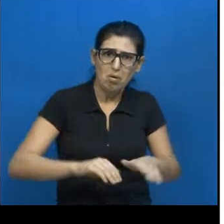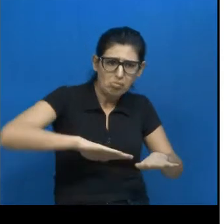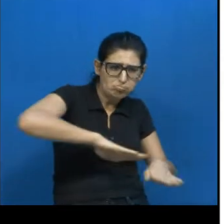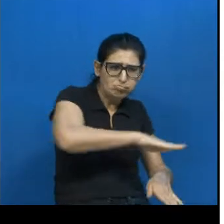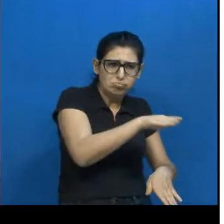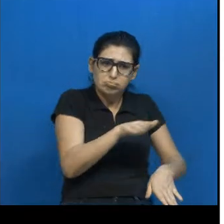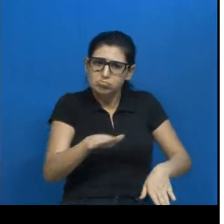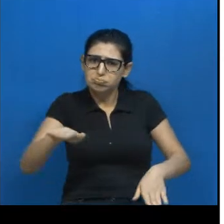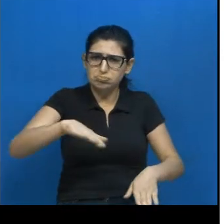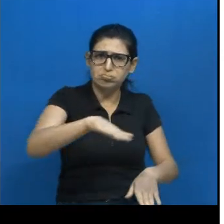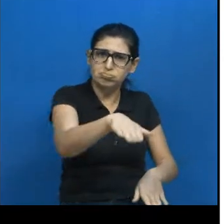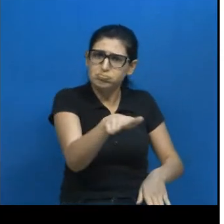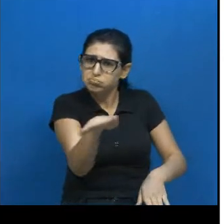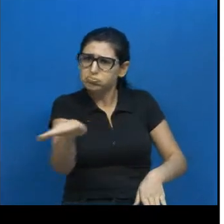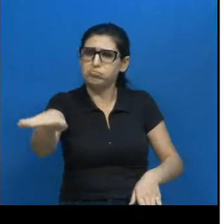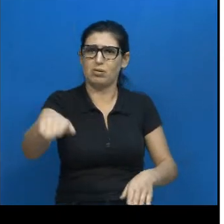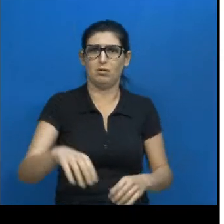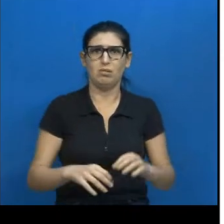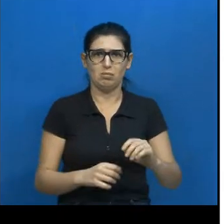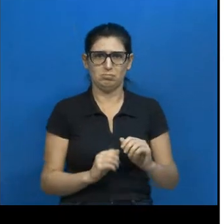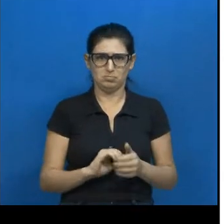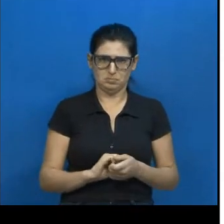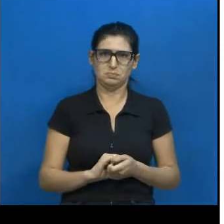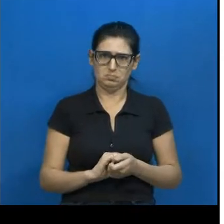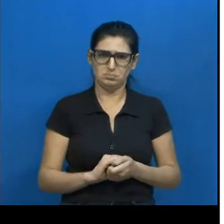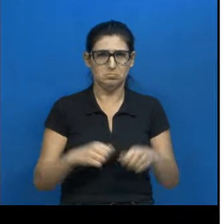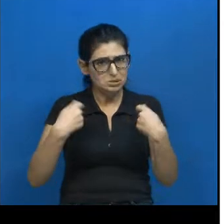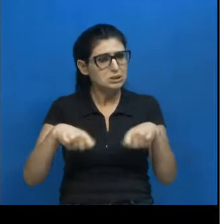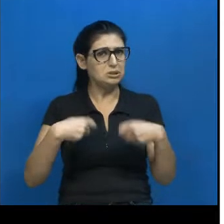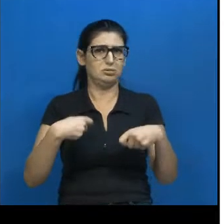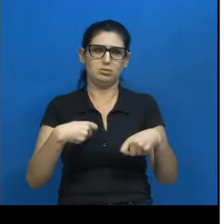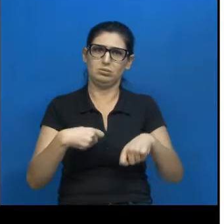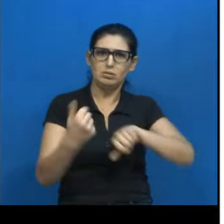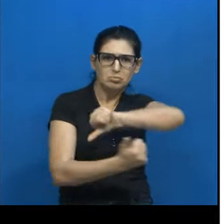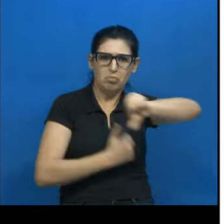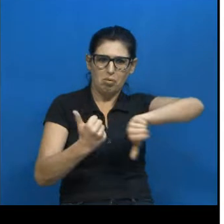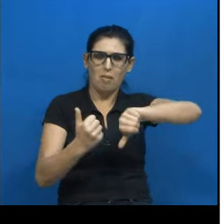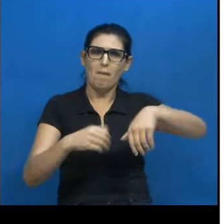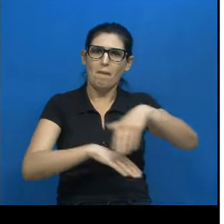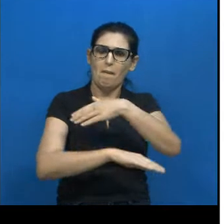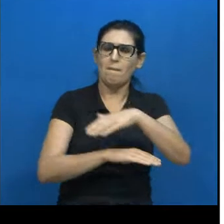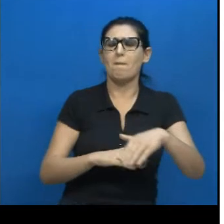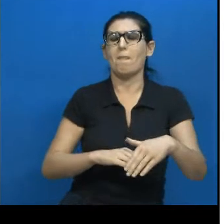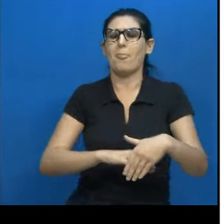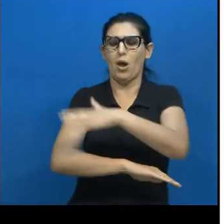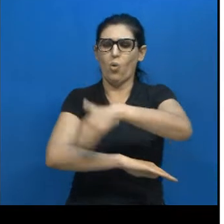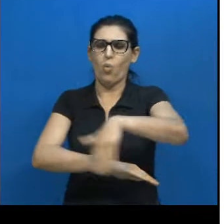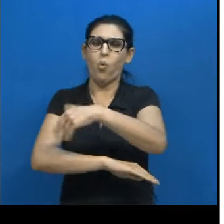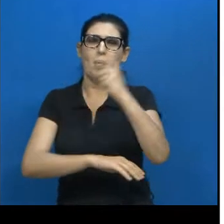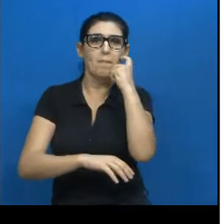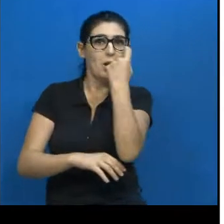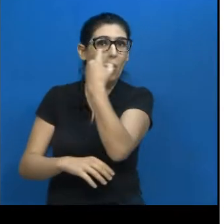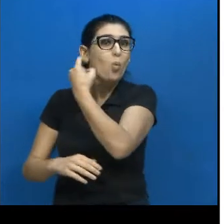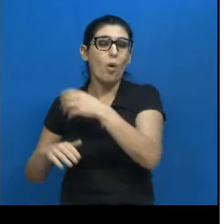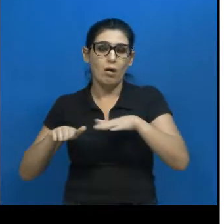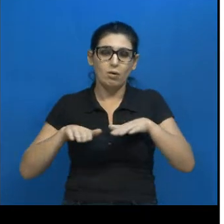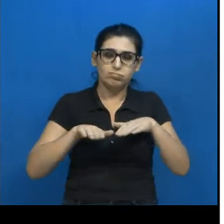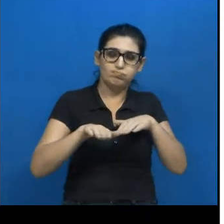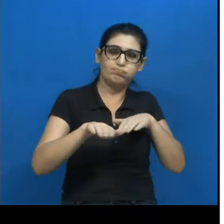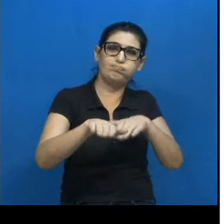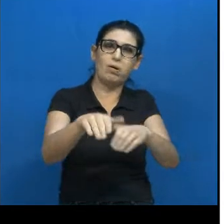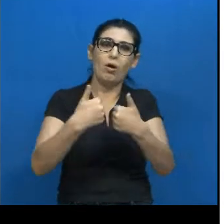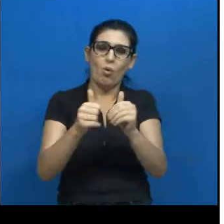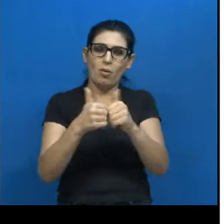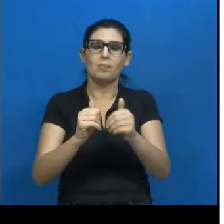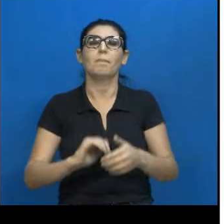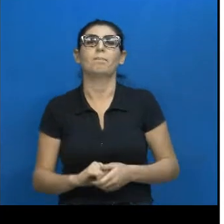reavaliamos todo o Parque Meia Lua em função da necessidade do passageiro. Gente, aqui é tudo base de dados passageiro. Eles começaram